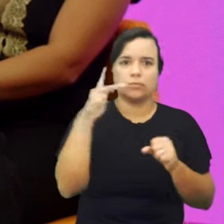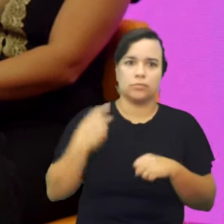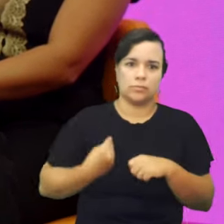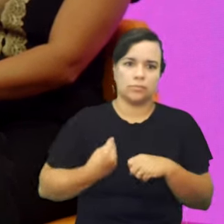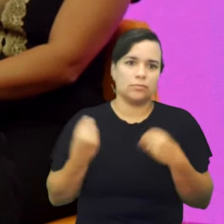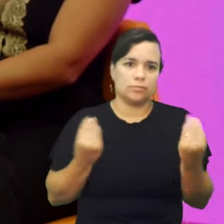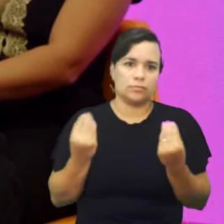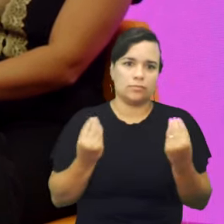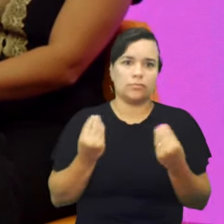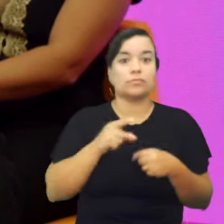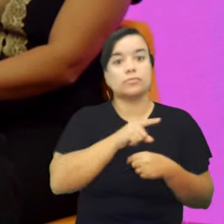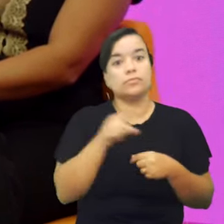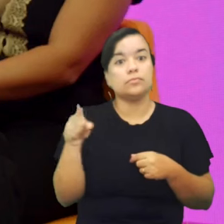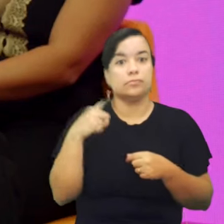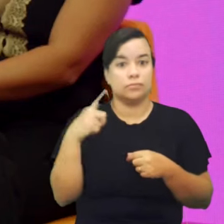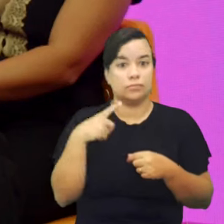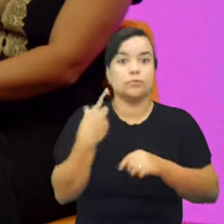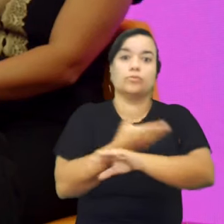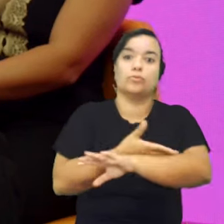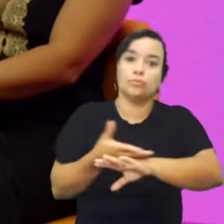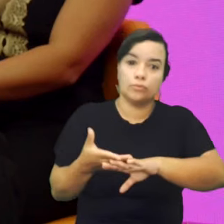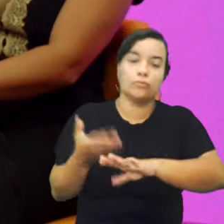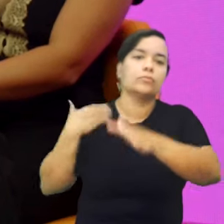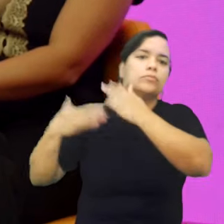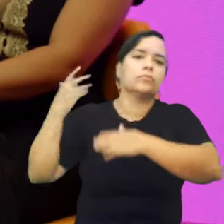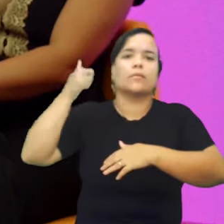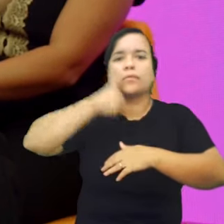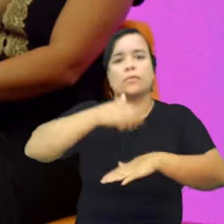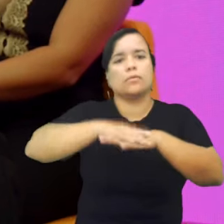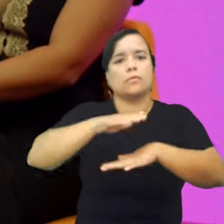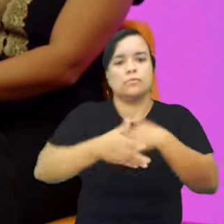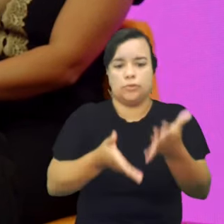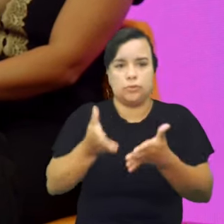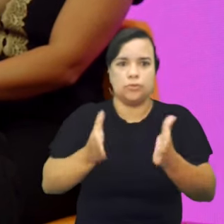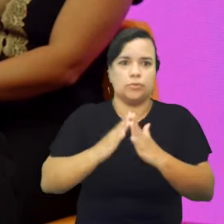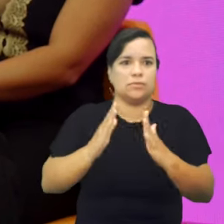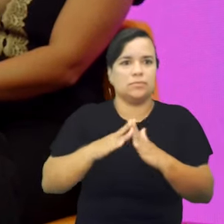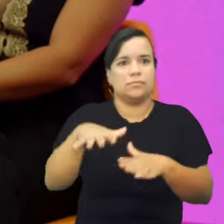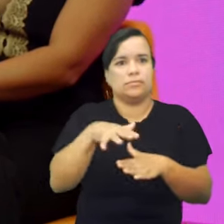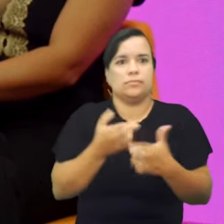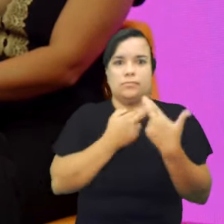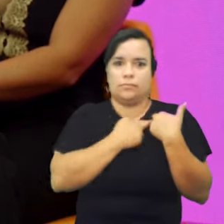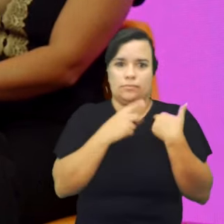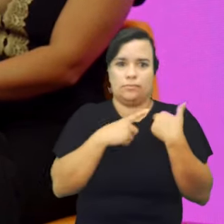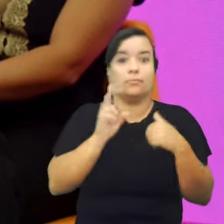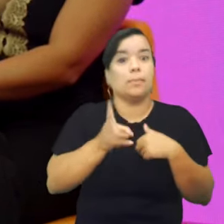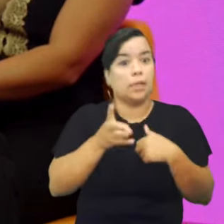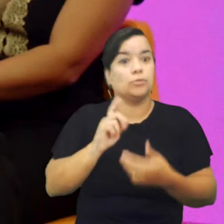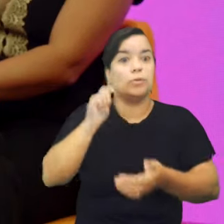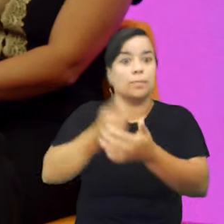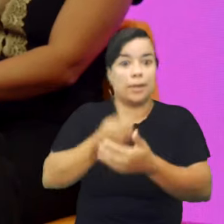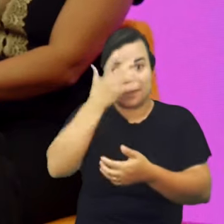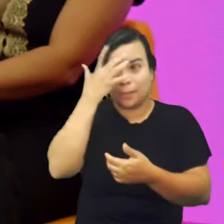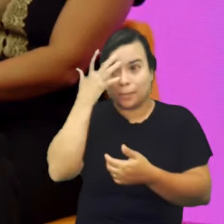vocês? Porque vocês vêm de uma cultura da mulher ter que cuidar da casa, a responsabilidade é dela, por mais que ela pague alguém, ela